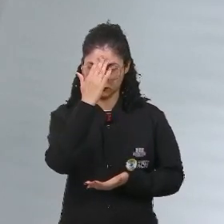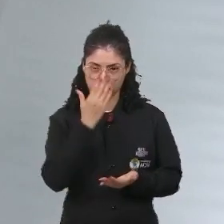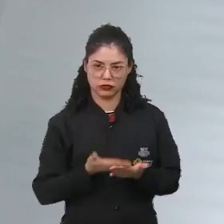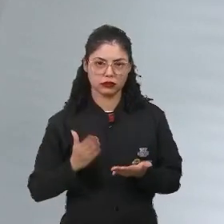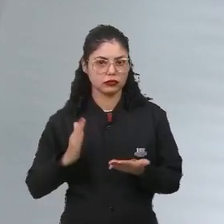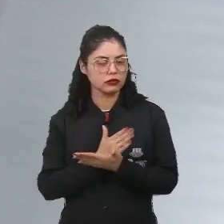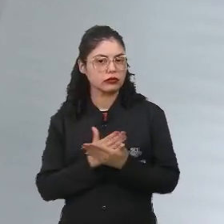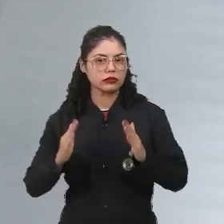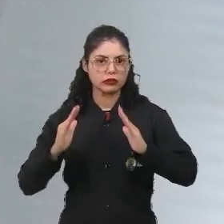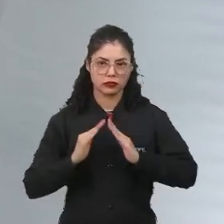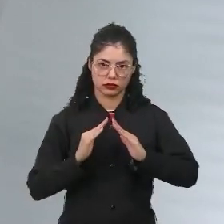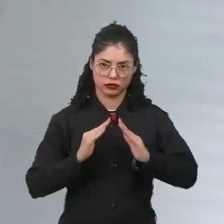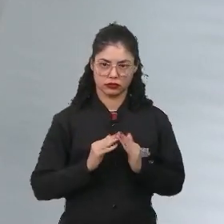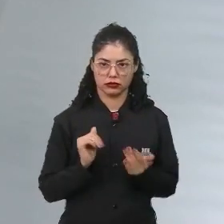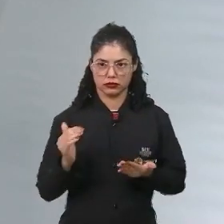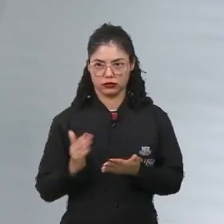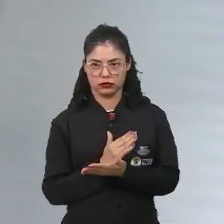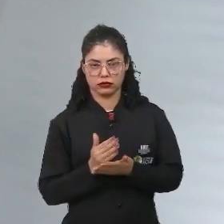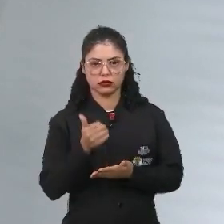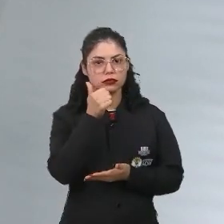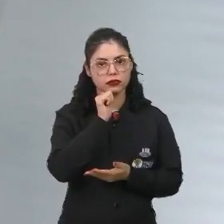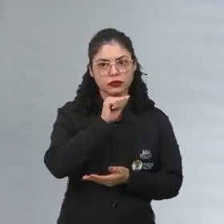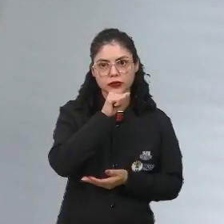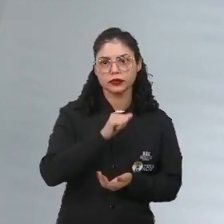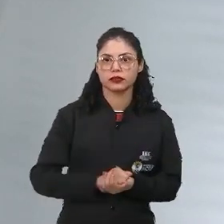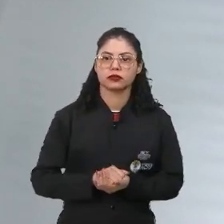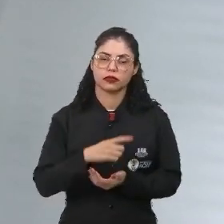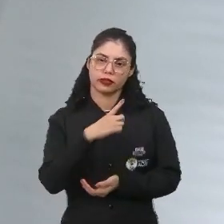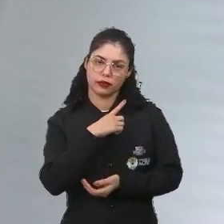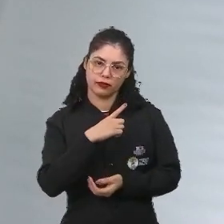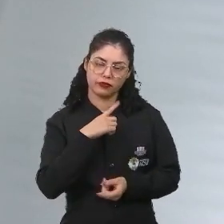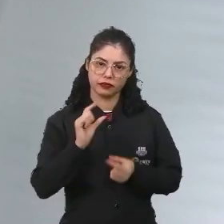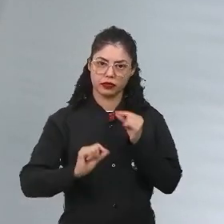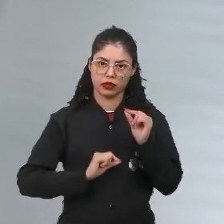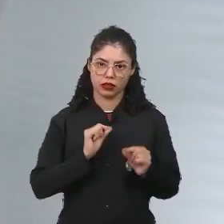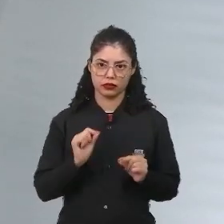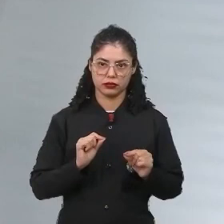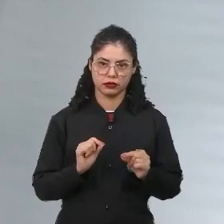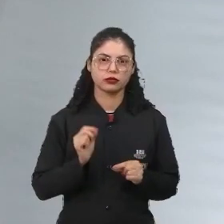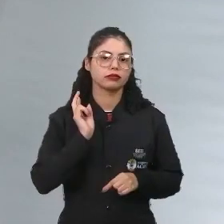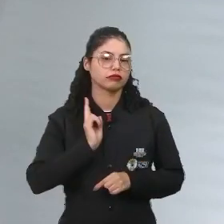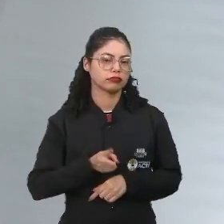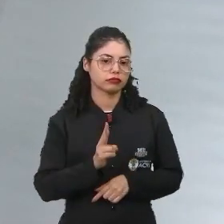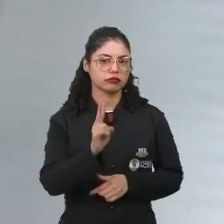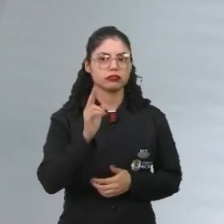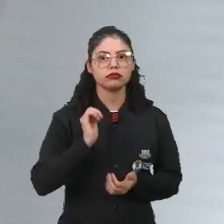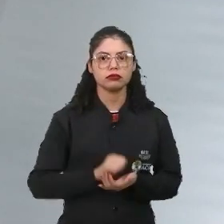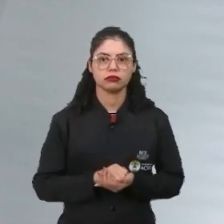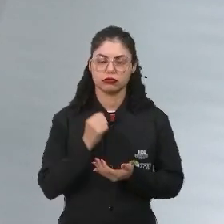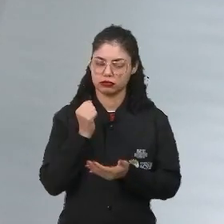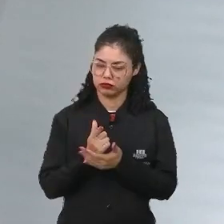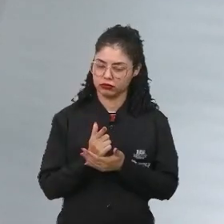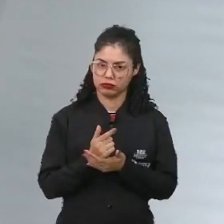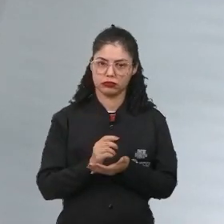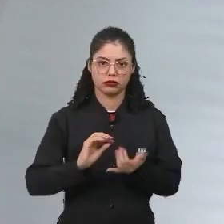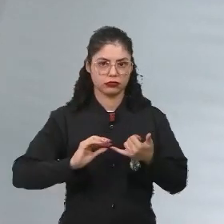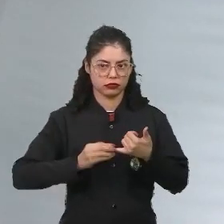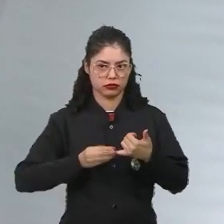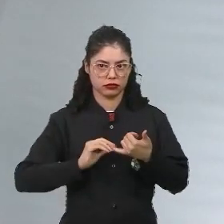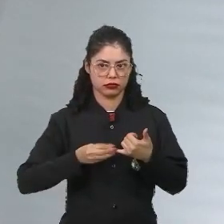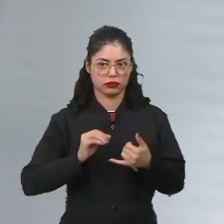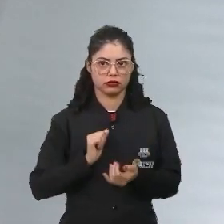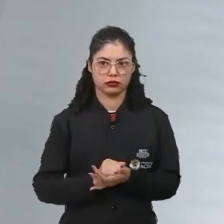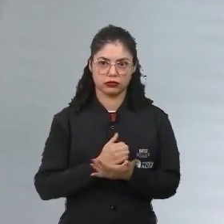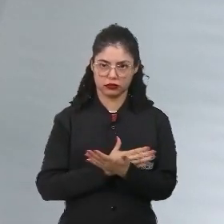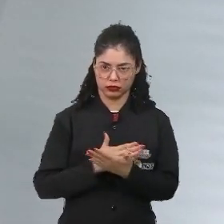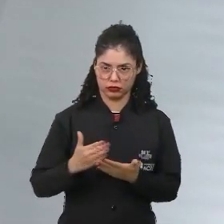algumas casas, algumas mães, né, elas tinham aí o costume de comprar feijão e